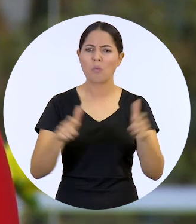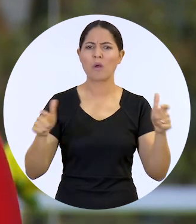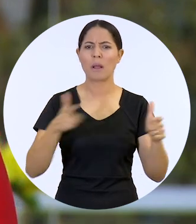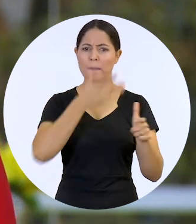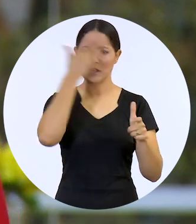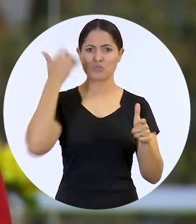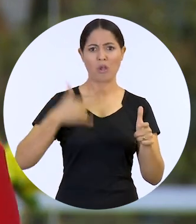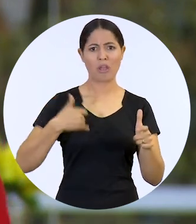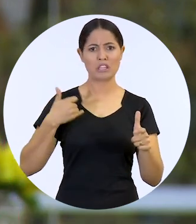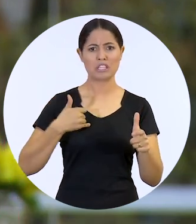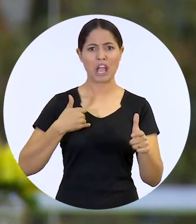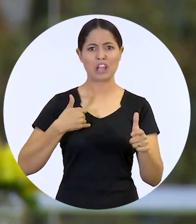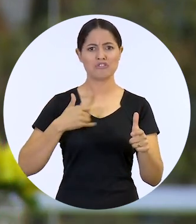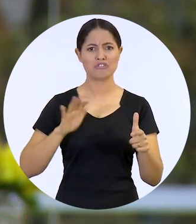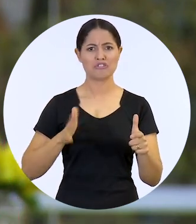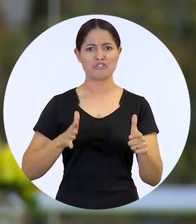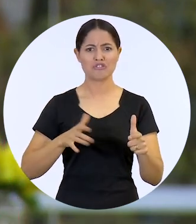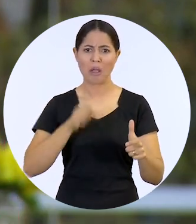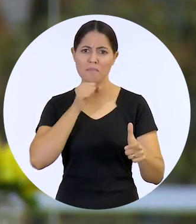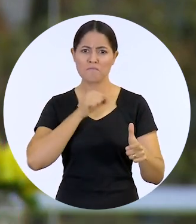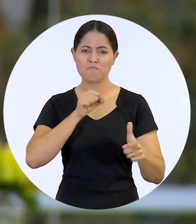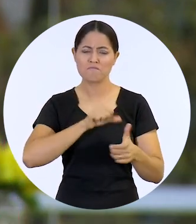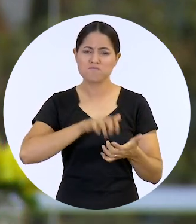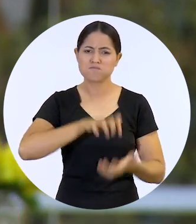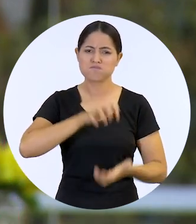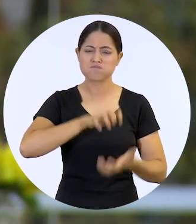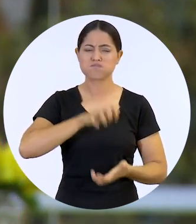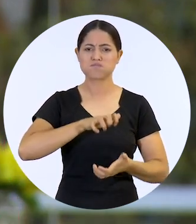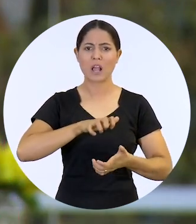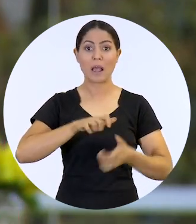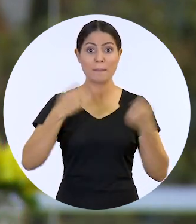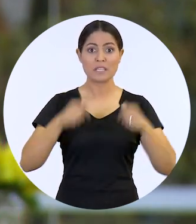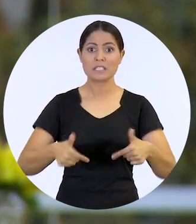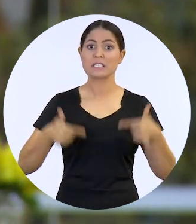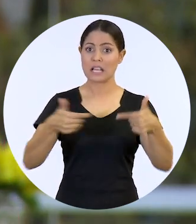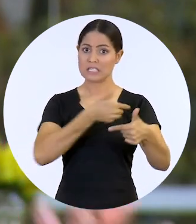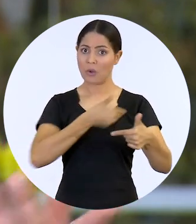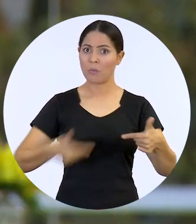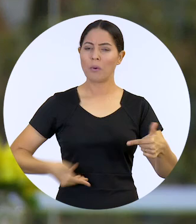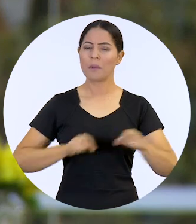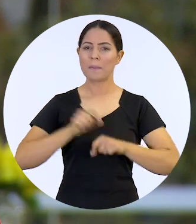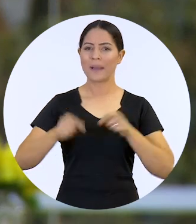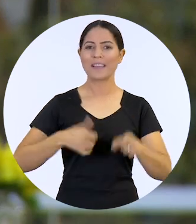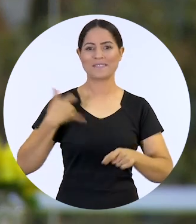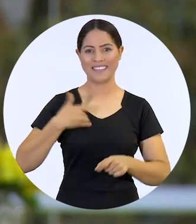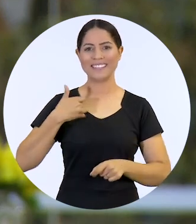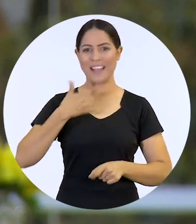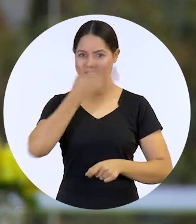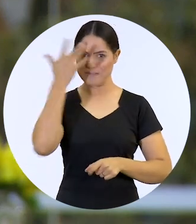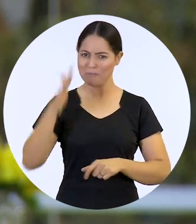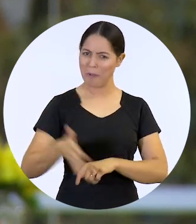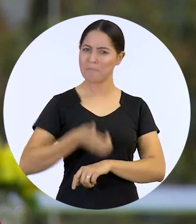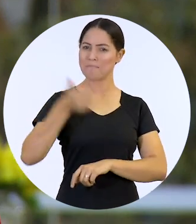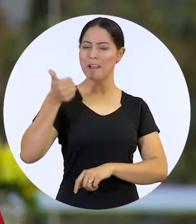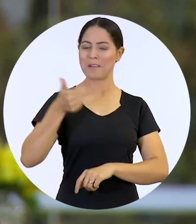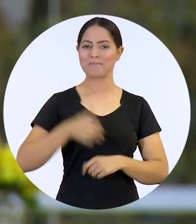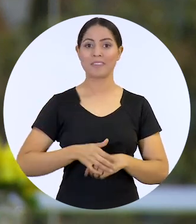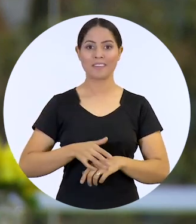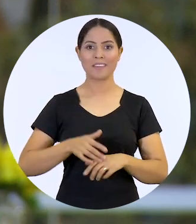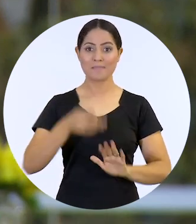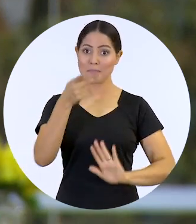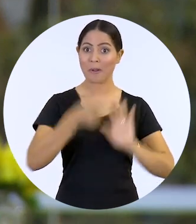perfil demográfico reforça a necessidade de mais políticas públicas para a famosa melhor idade. Um